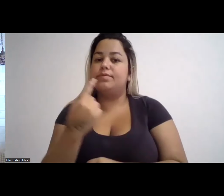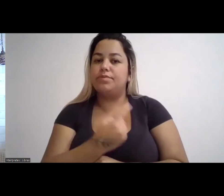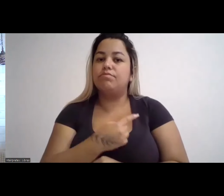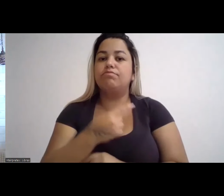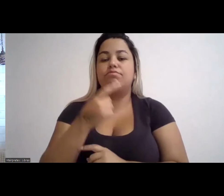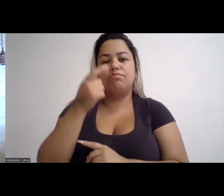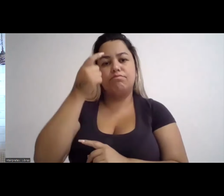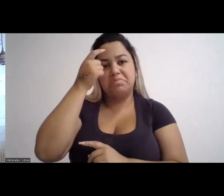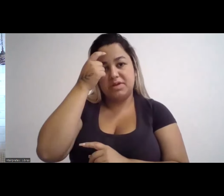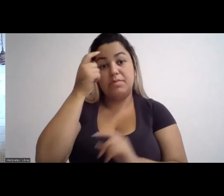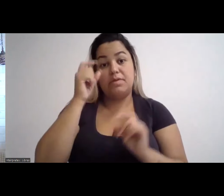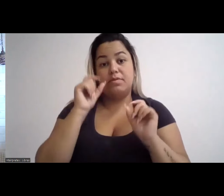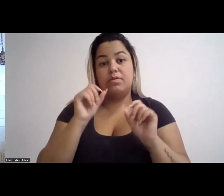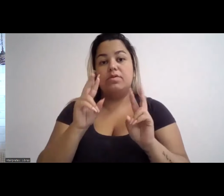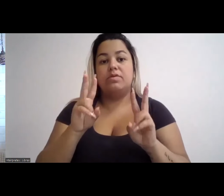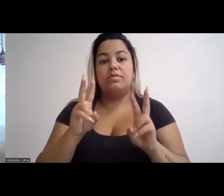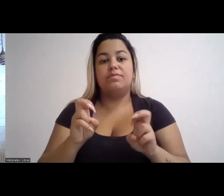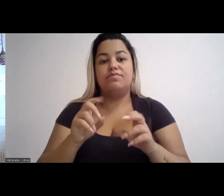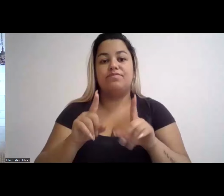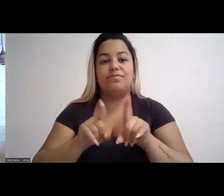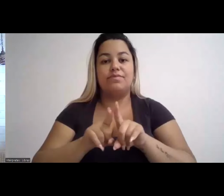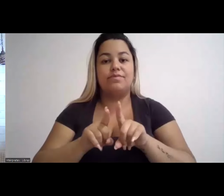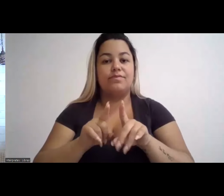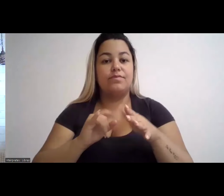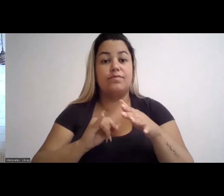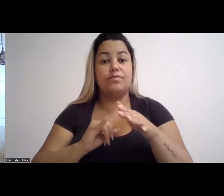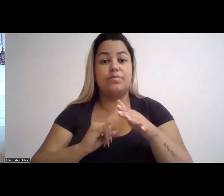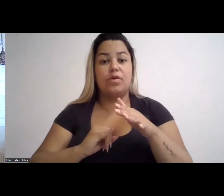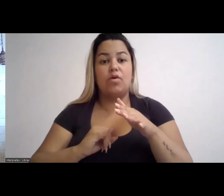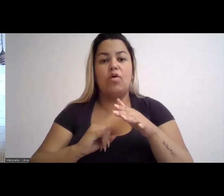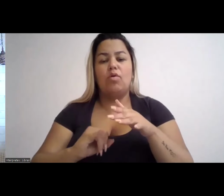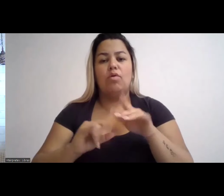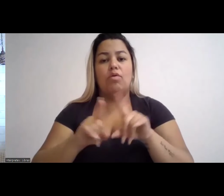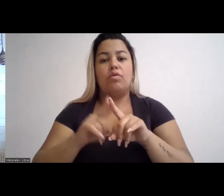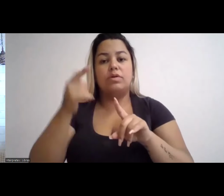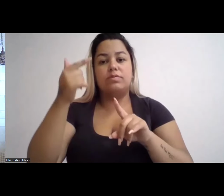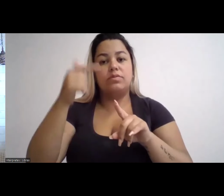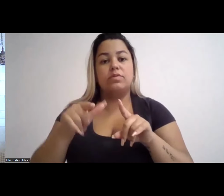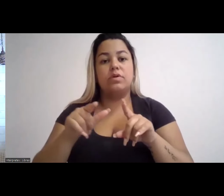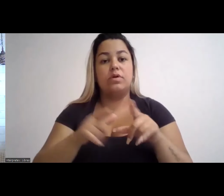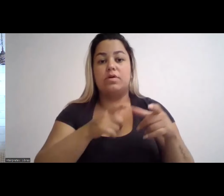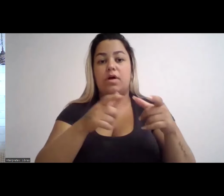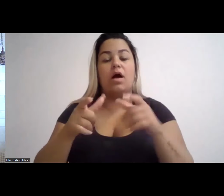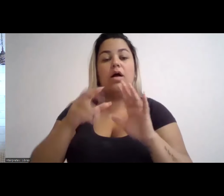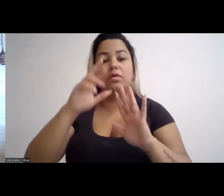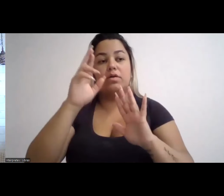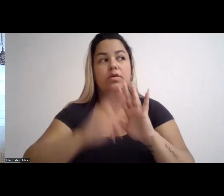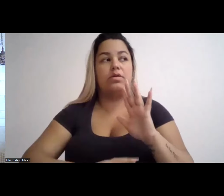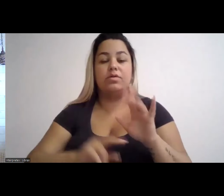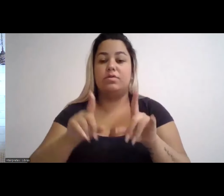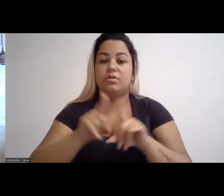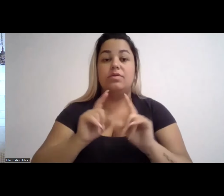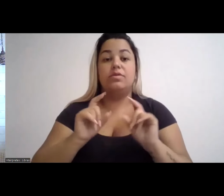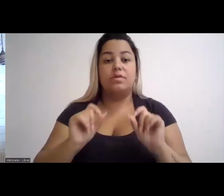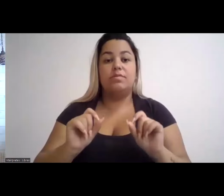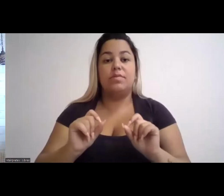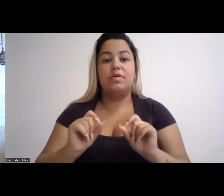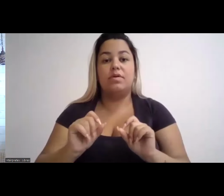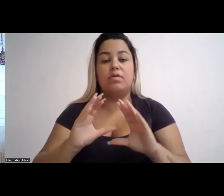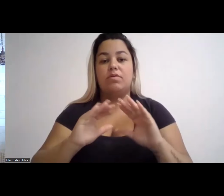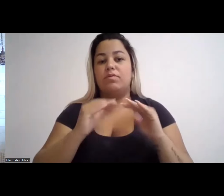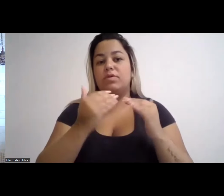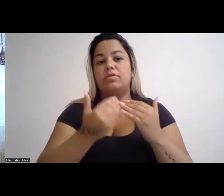pensamento sobre indústrias criativas, que está repetido em cada relatório da UNCTAD, que é a Conferência das